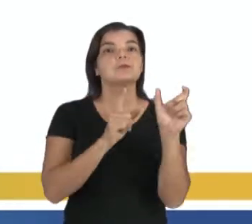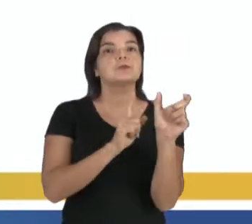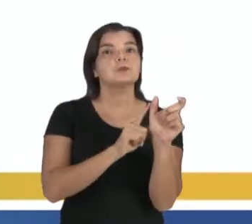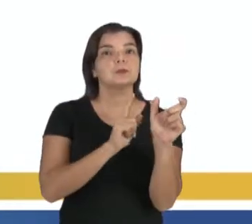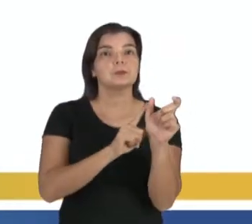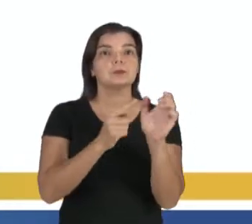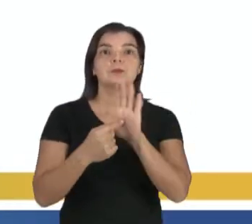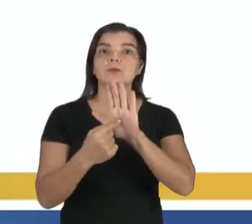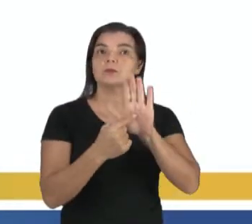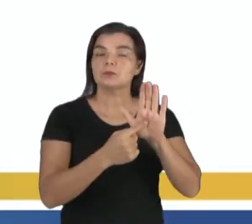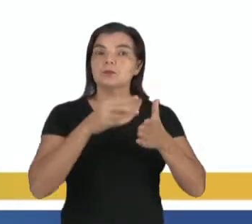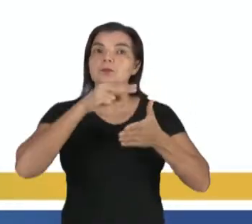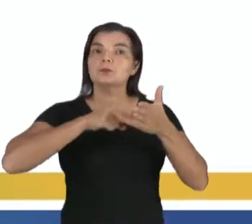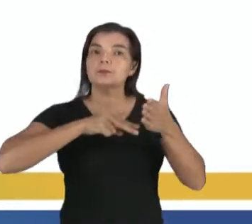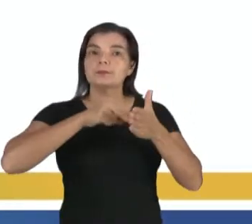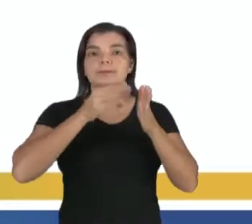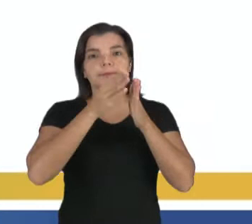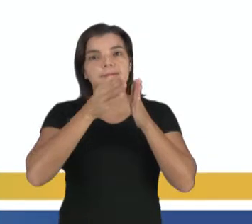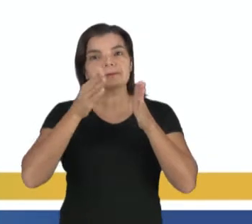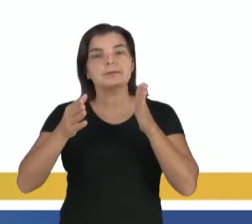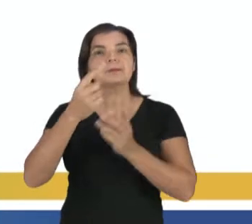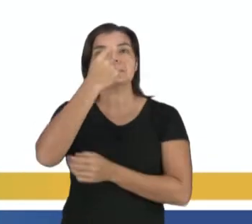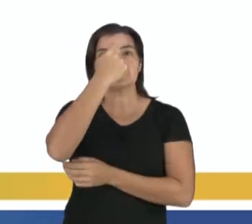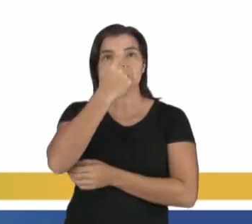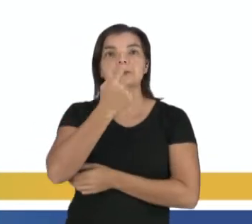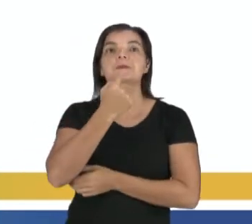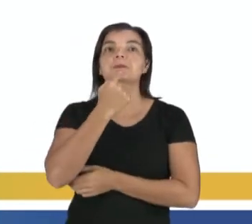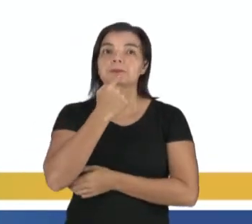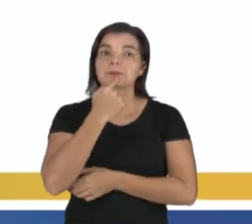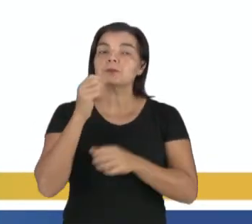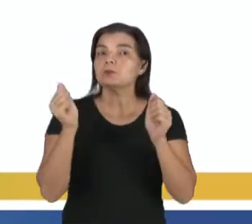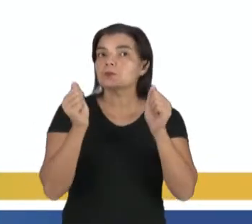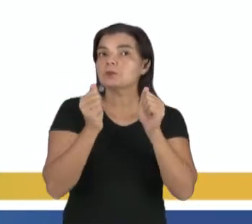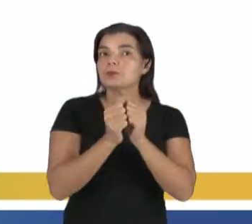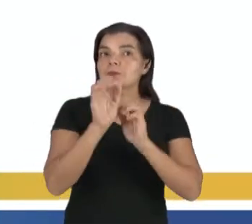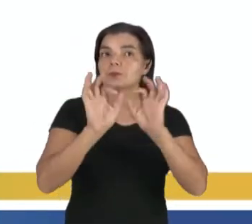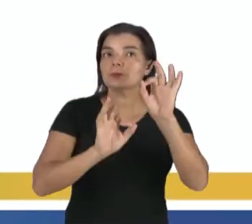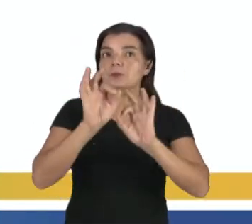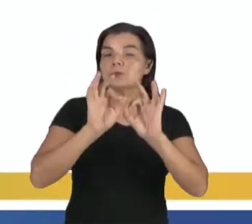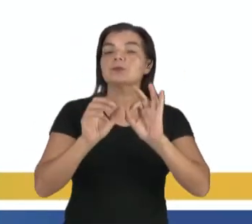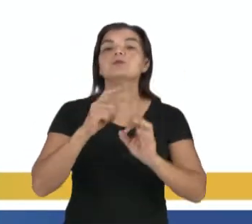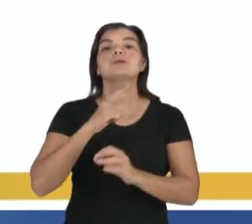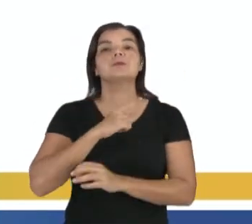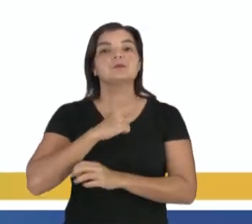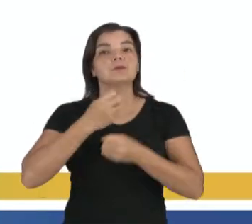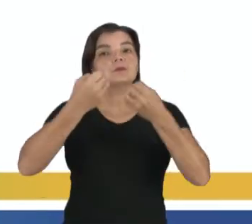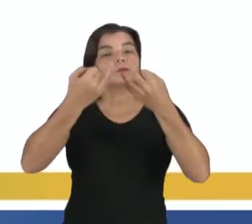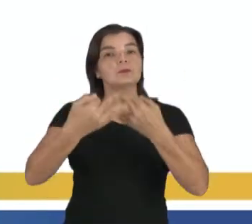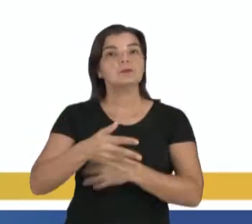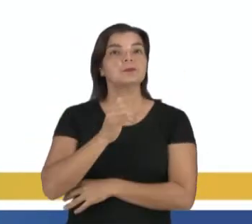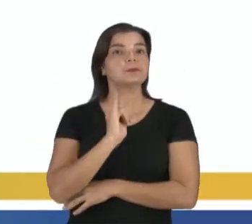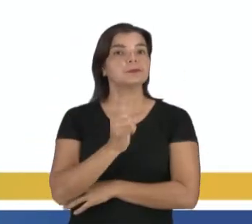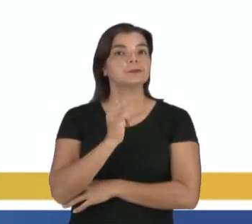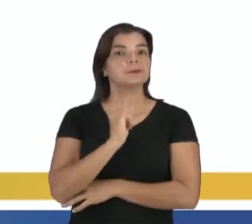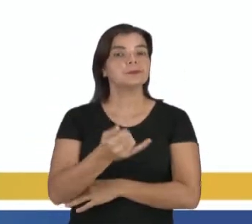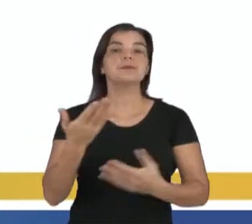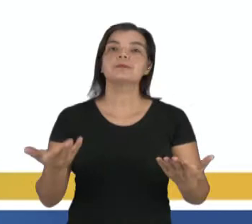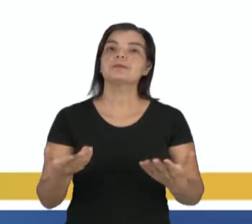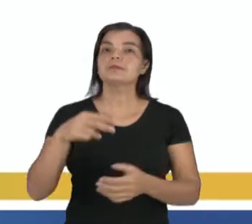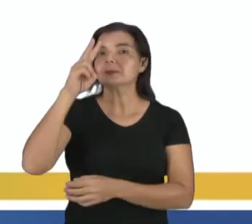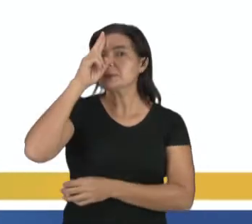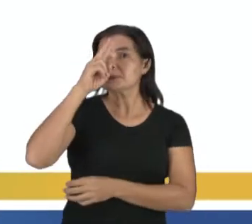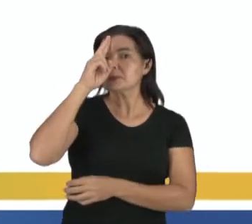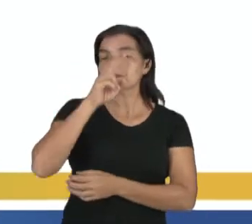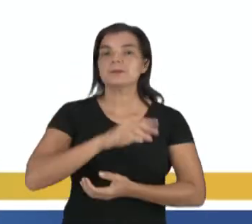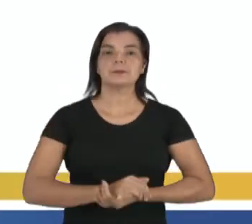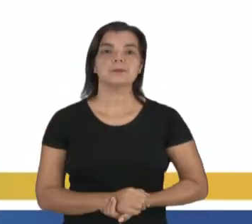palavras, apresentam ao leitor a sequência de imagens que, juntas e organizadas, constroem uma narrativa, uma